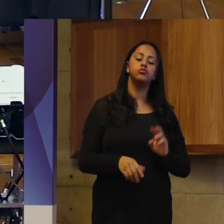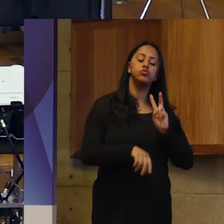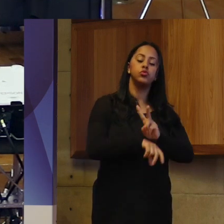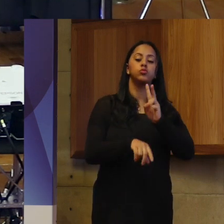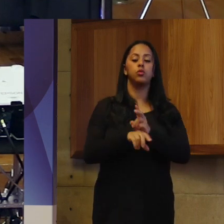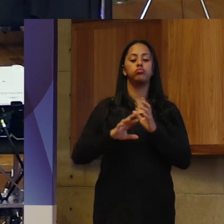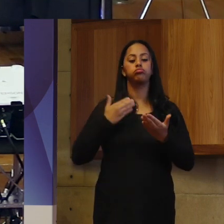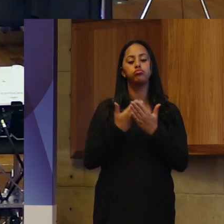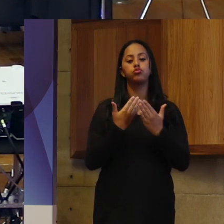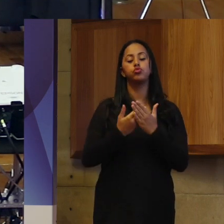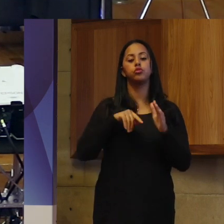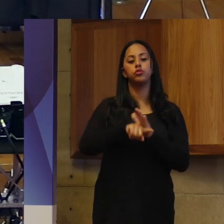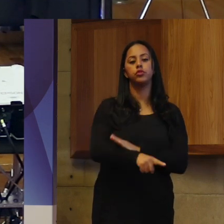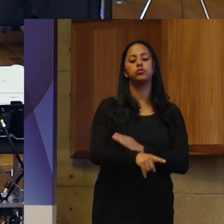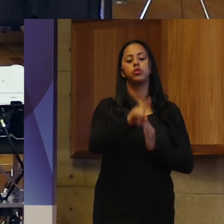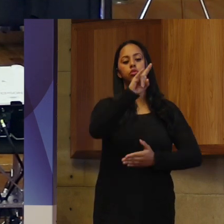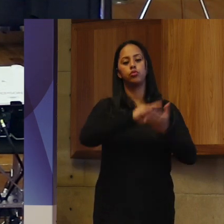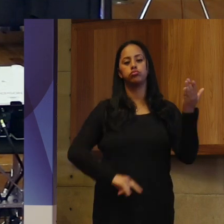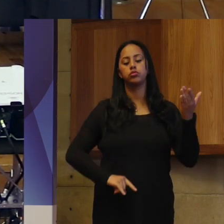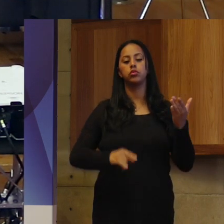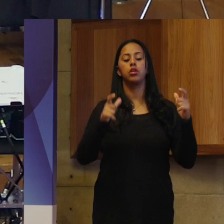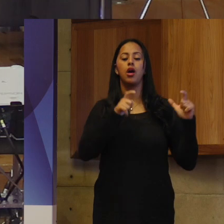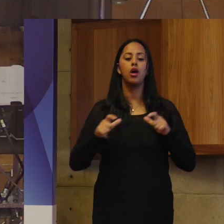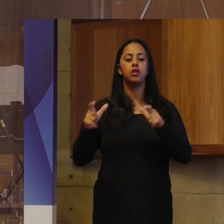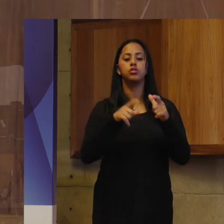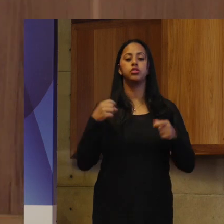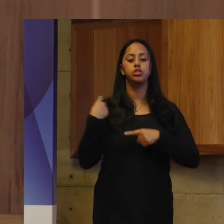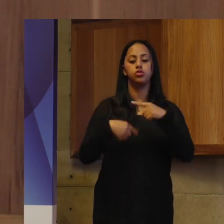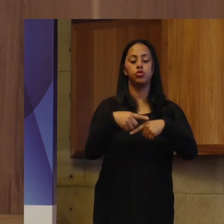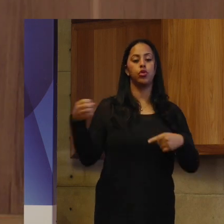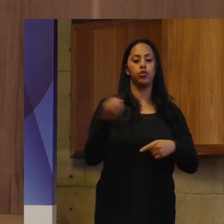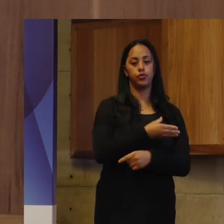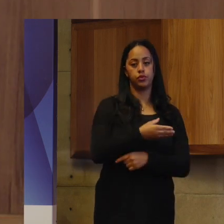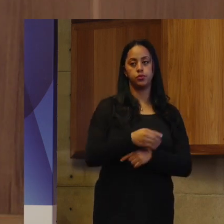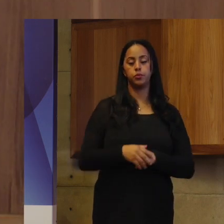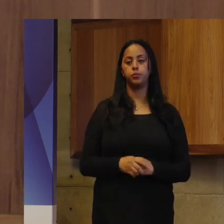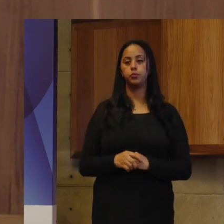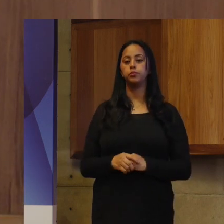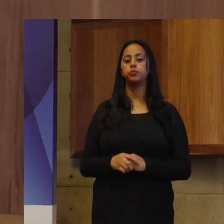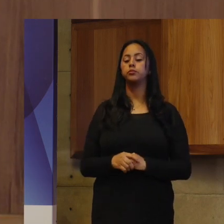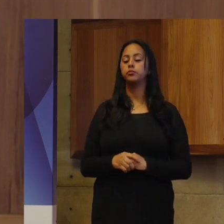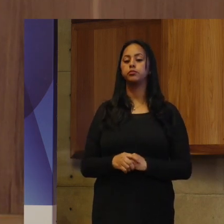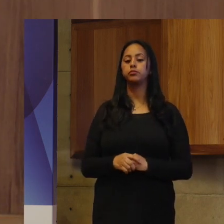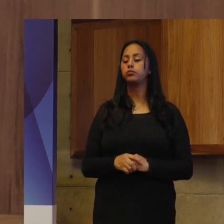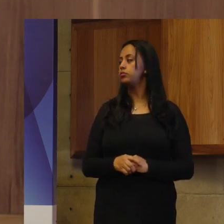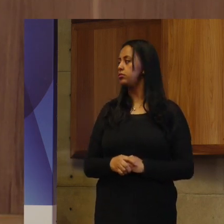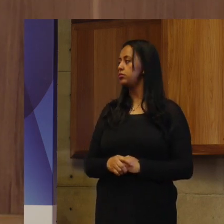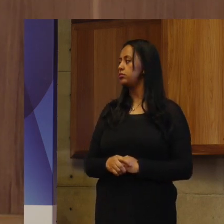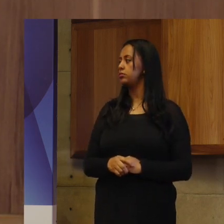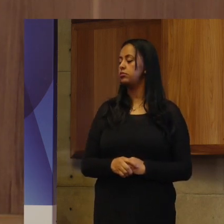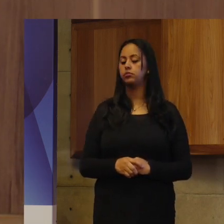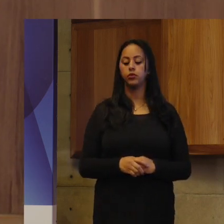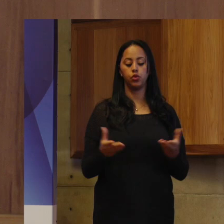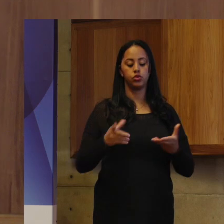tem um currículo vastíssimo na área de inovação. Nós, em princípio, contaríamos